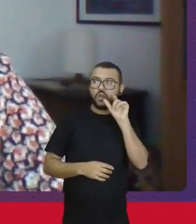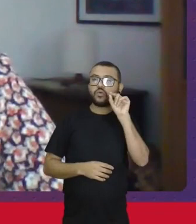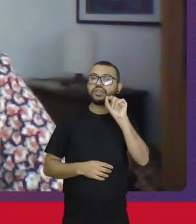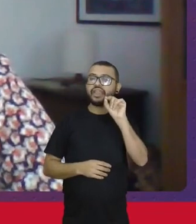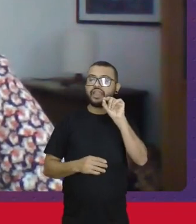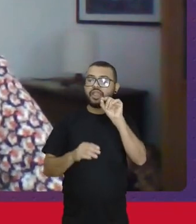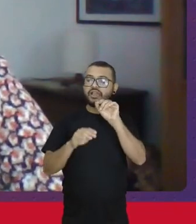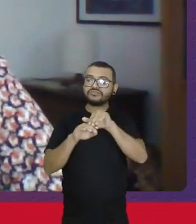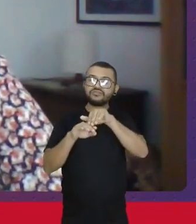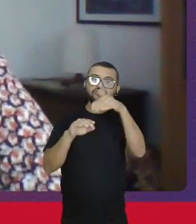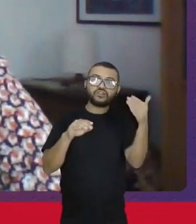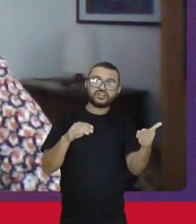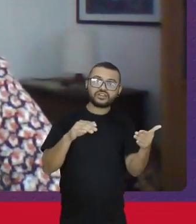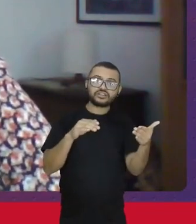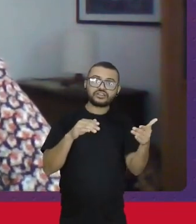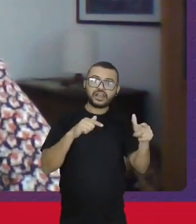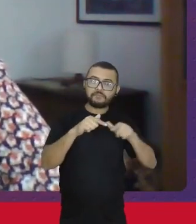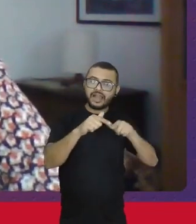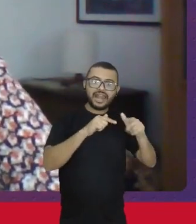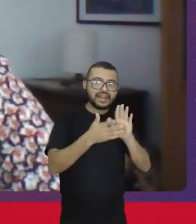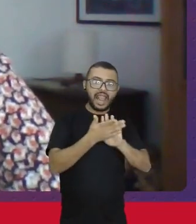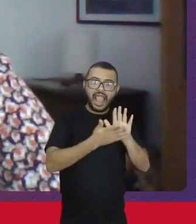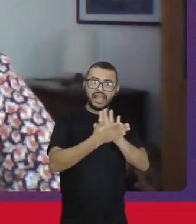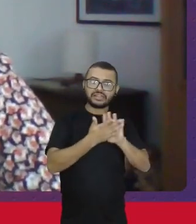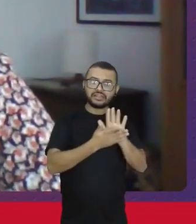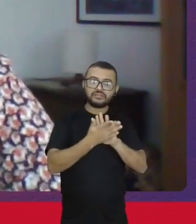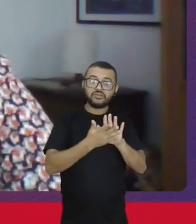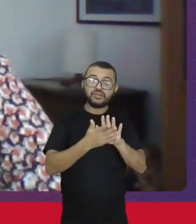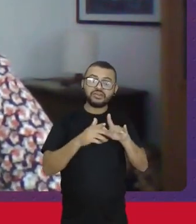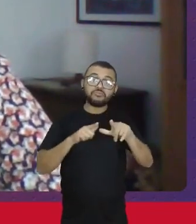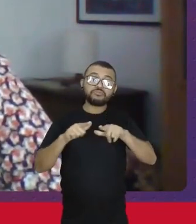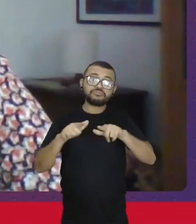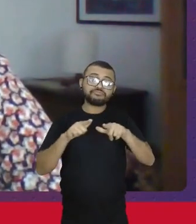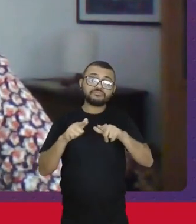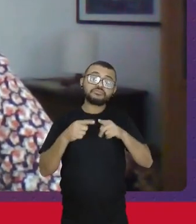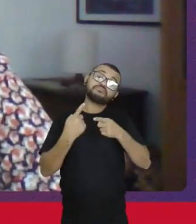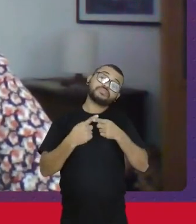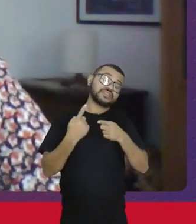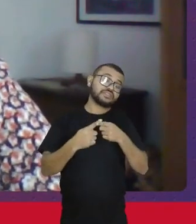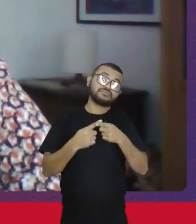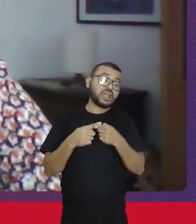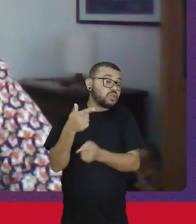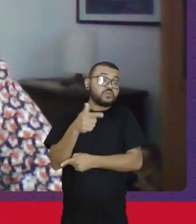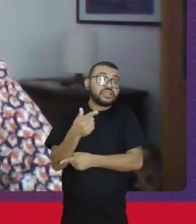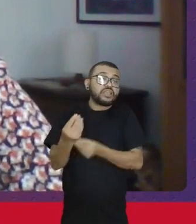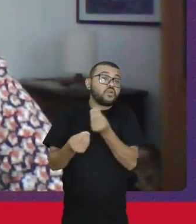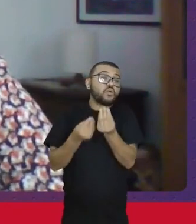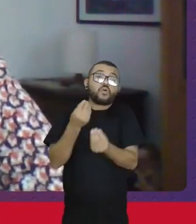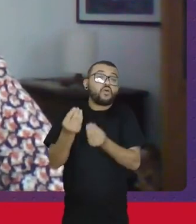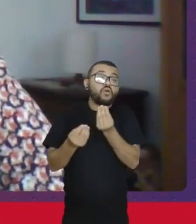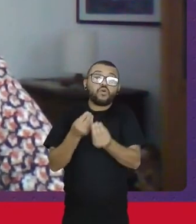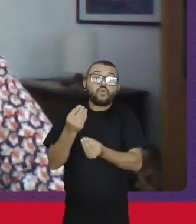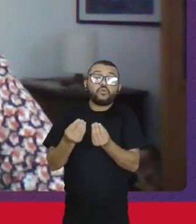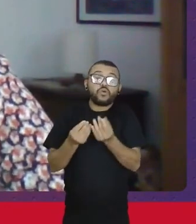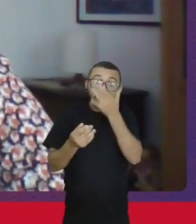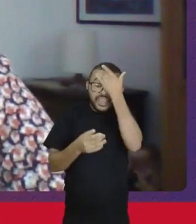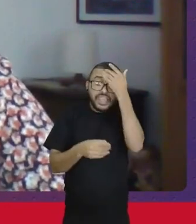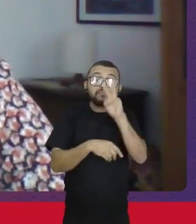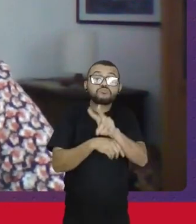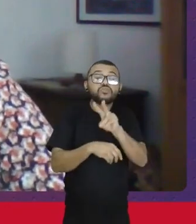estão fora da força de trabalho é porque elas não têm com